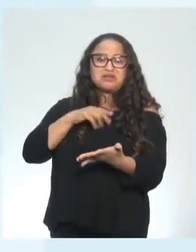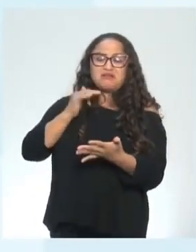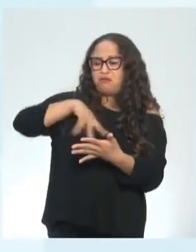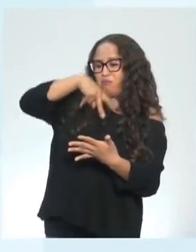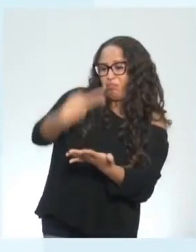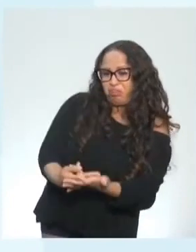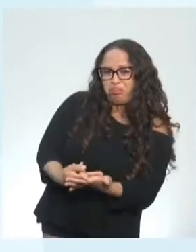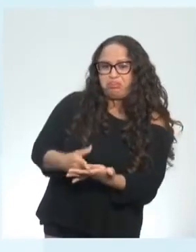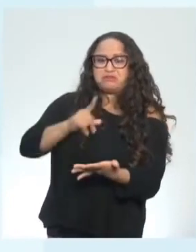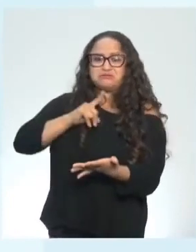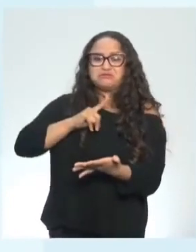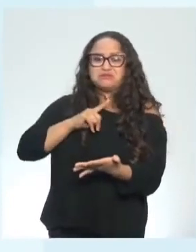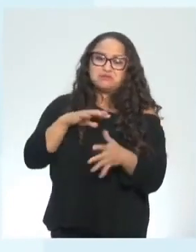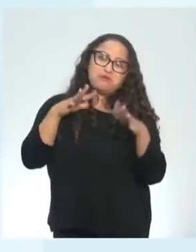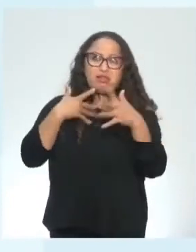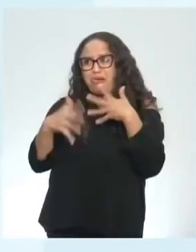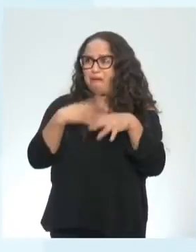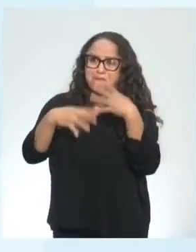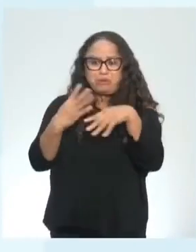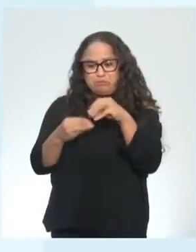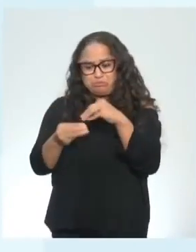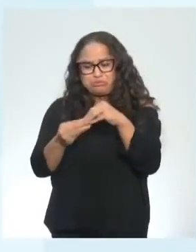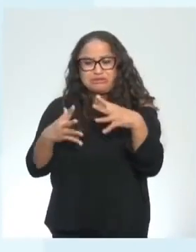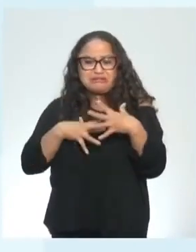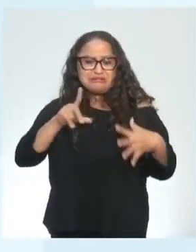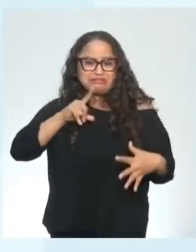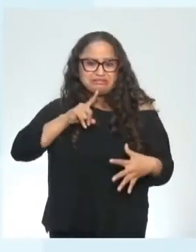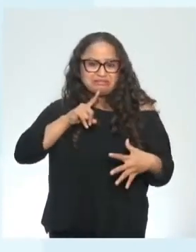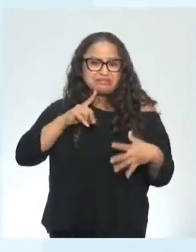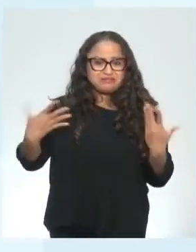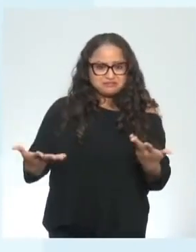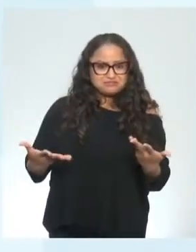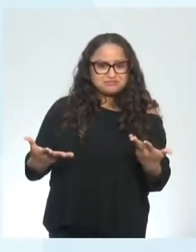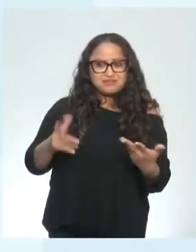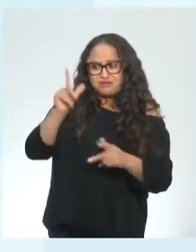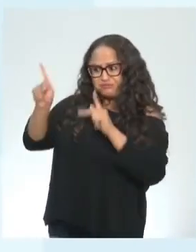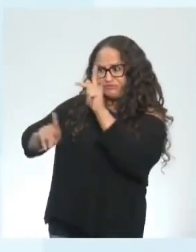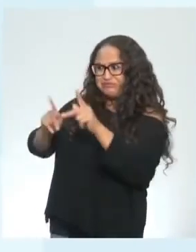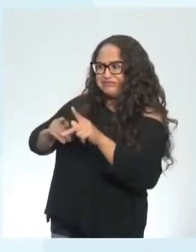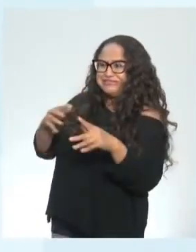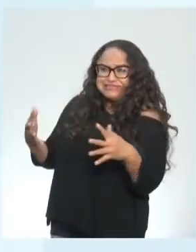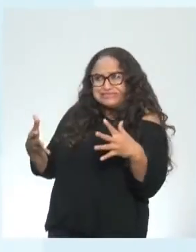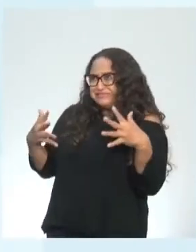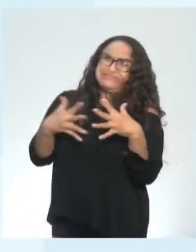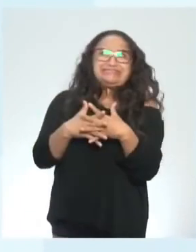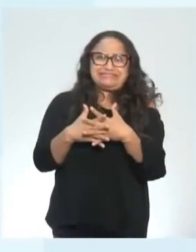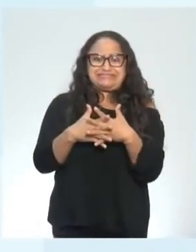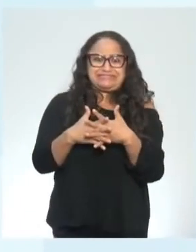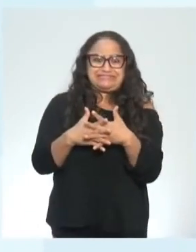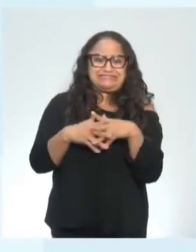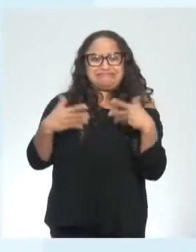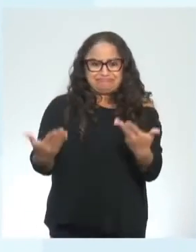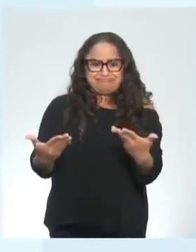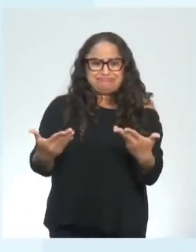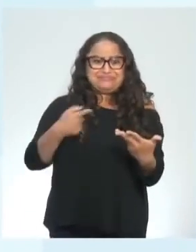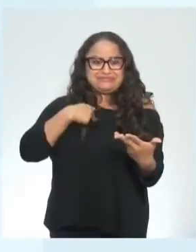over cair or hindering Daniel sou sim embaraçar nas E aí fi